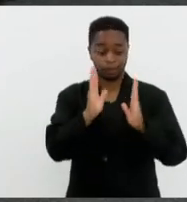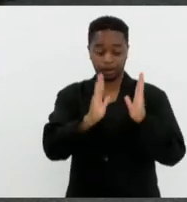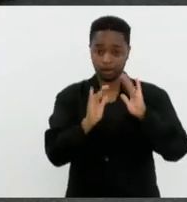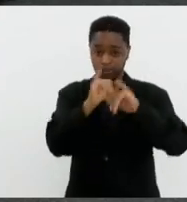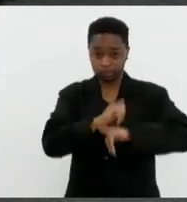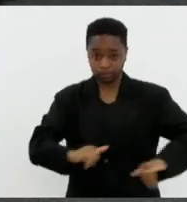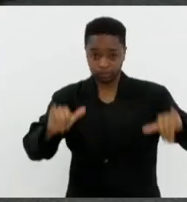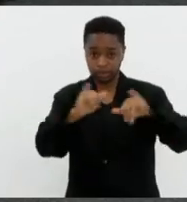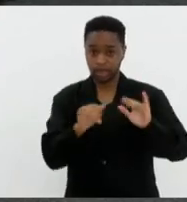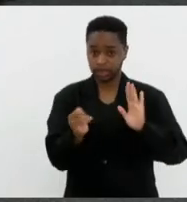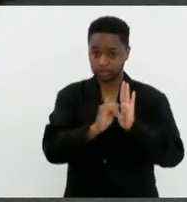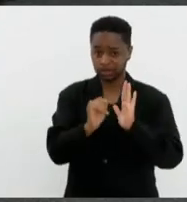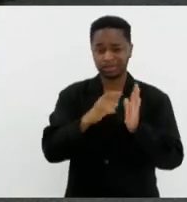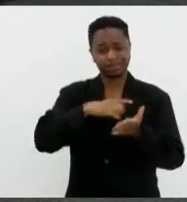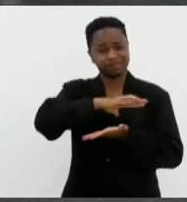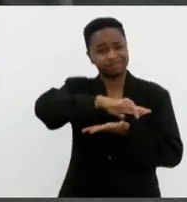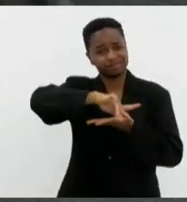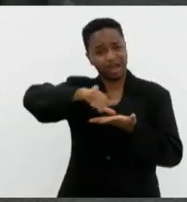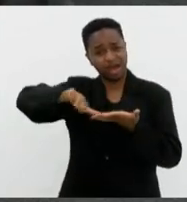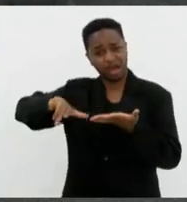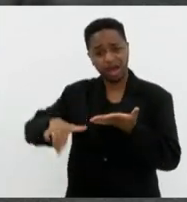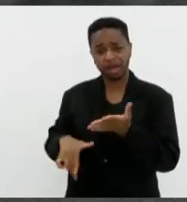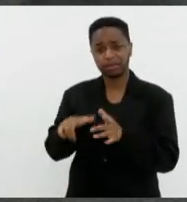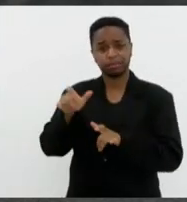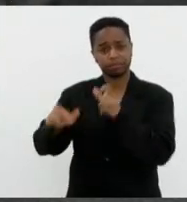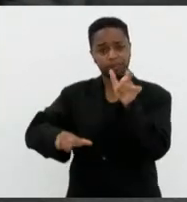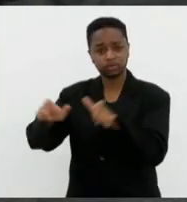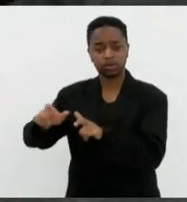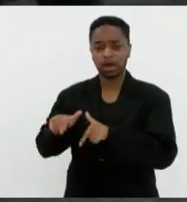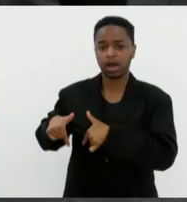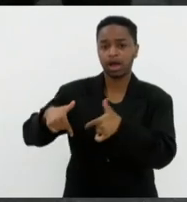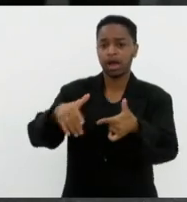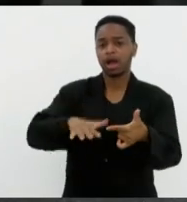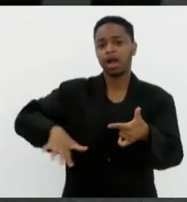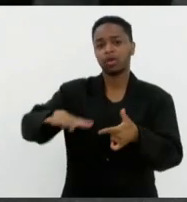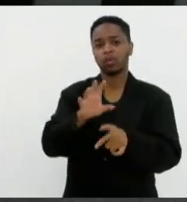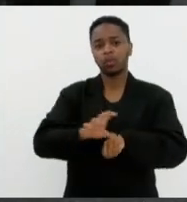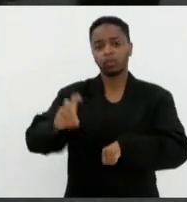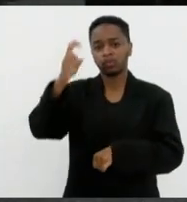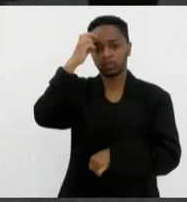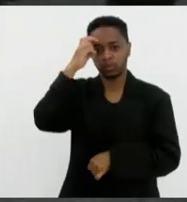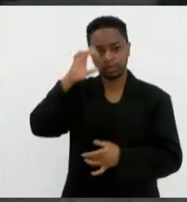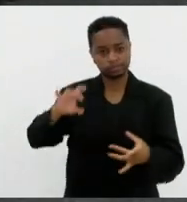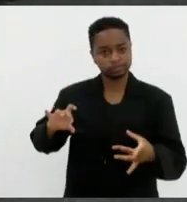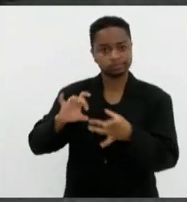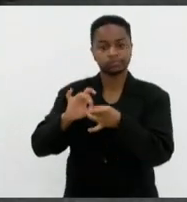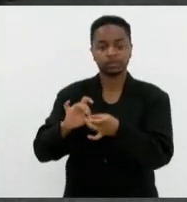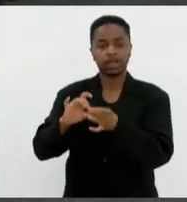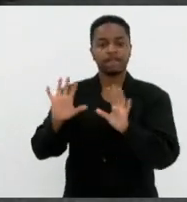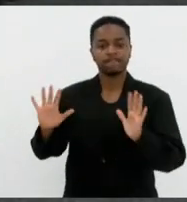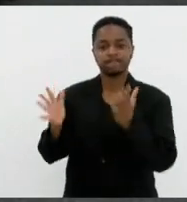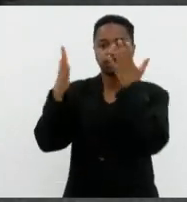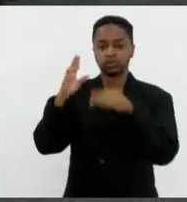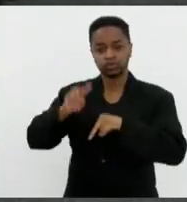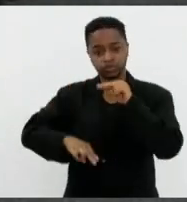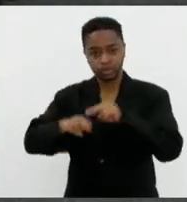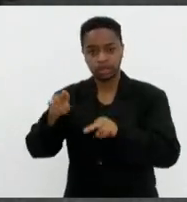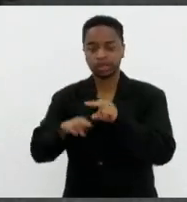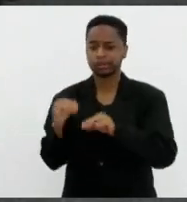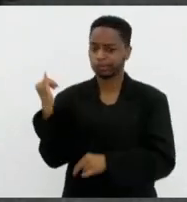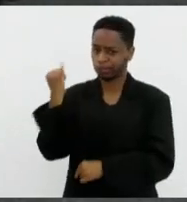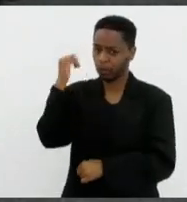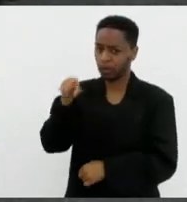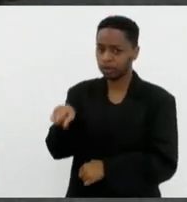edital, centenas de fazedores e fazedoras de cultura ligada a essa manifestação cultural